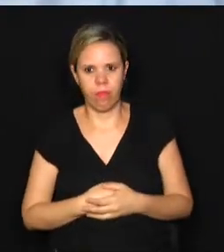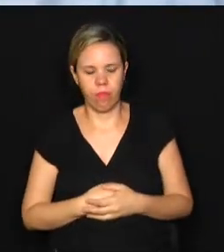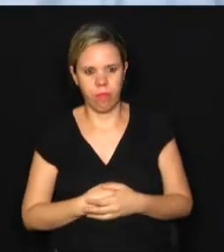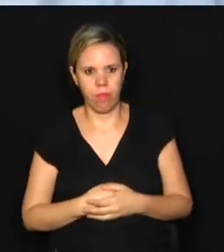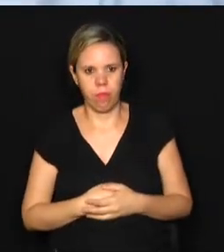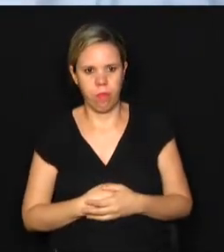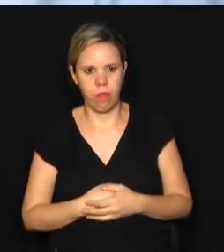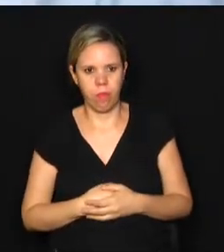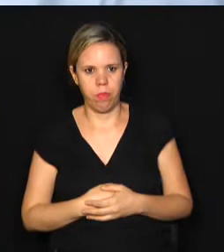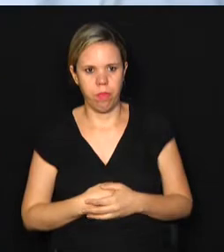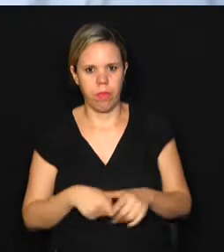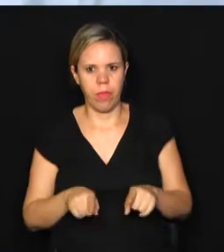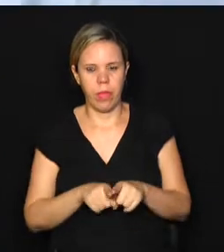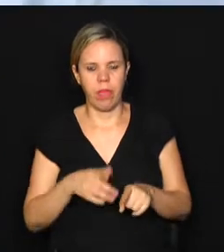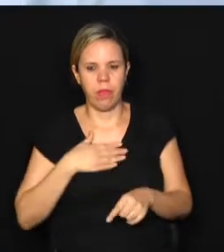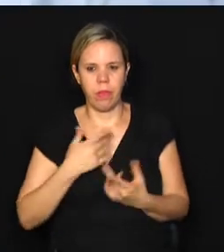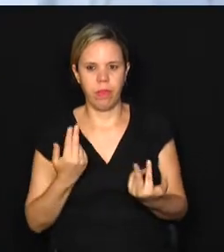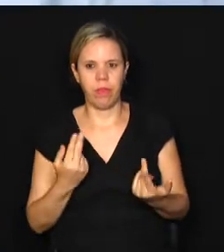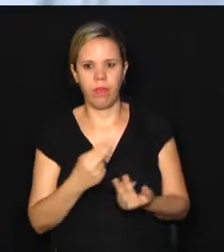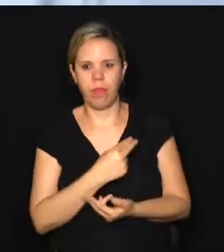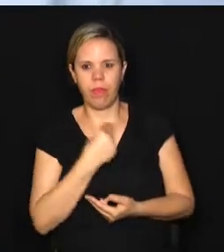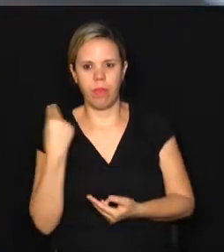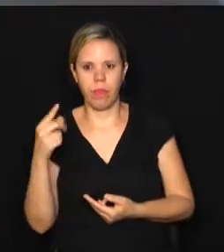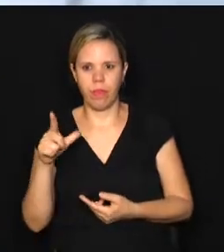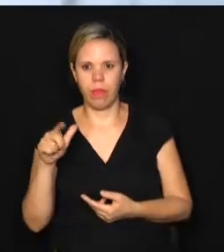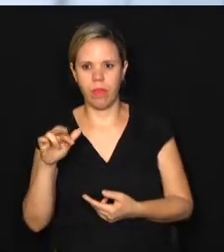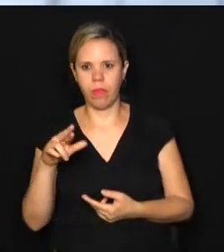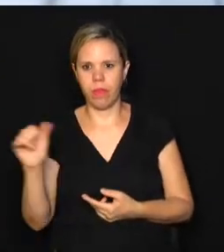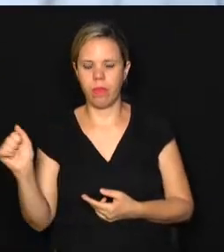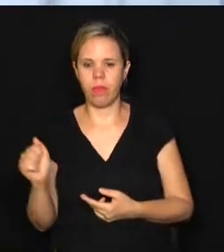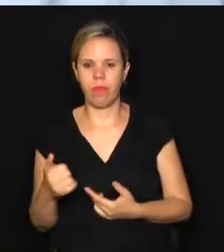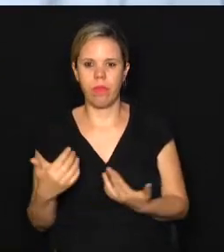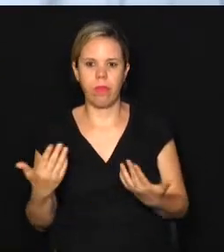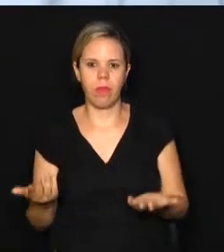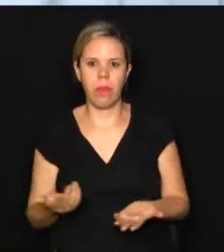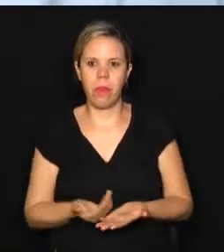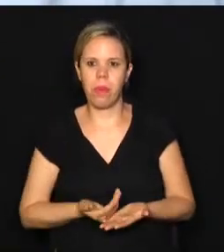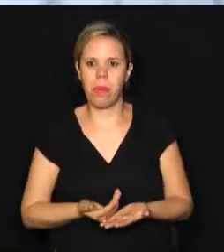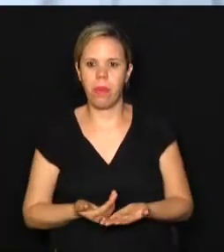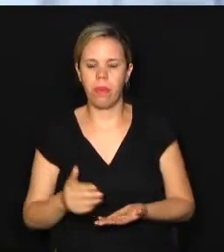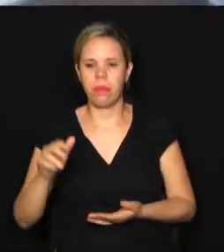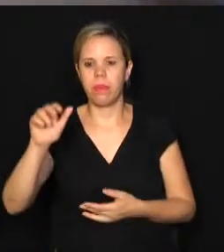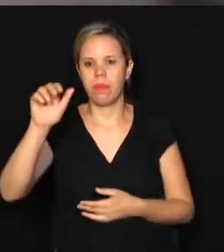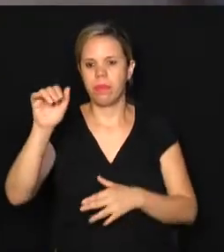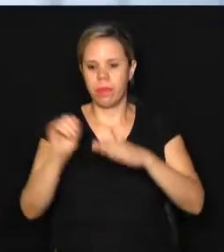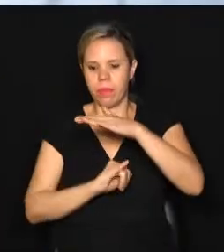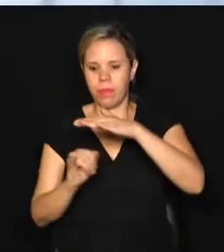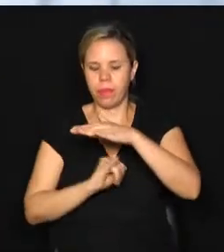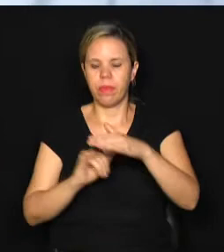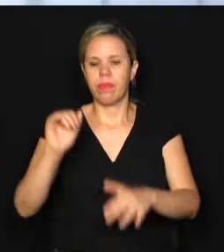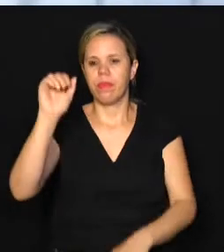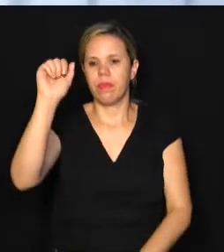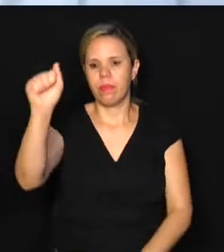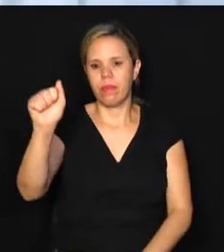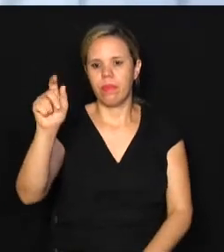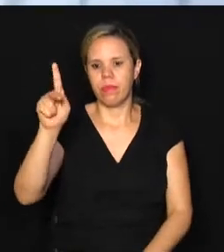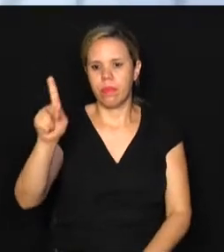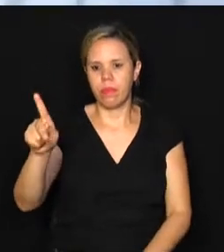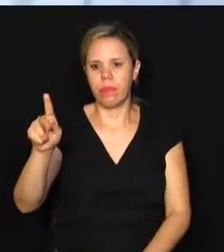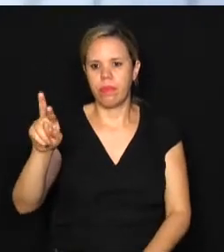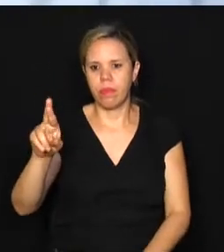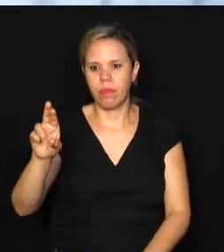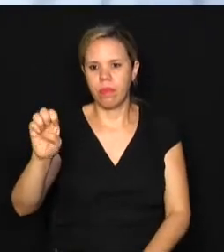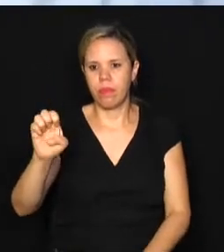que também leva meu sobrenome aí, o Lira. Então, a Proesp, eu queria primeiro enfatizar isso, a gente é uma entidade de luta,